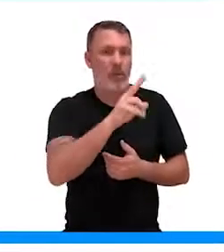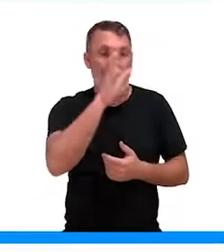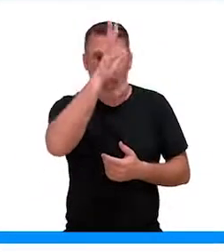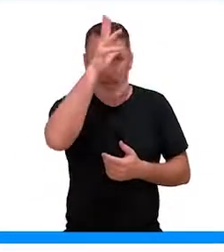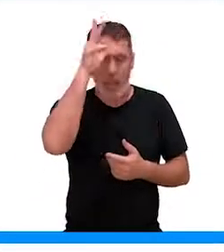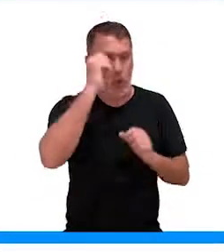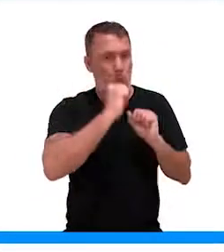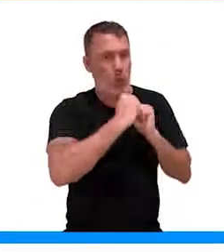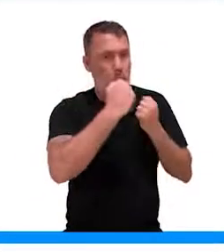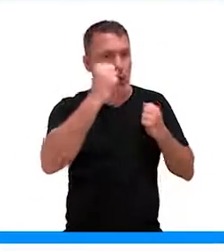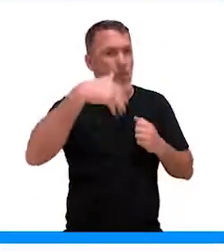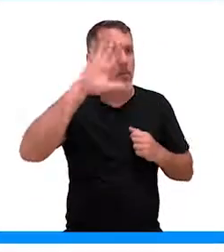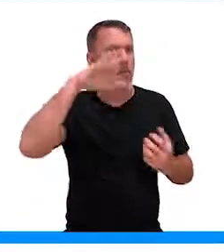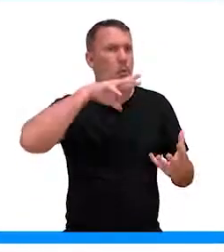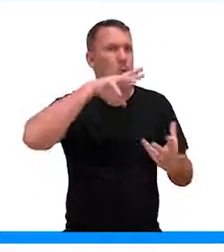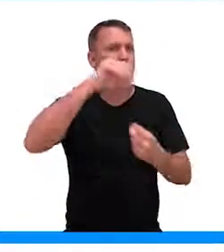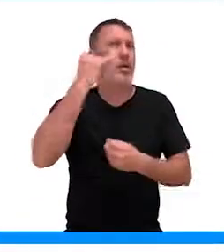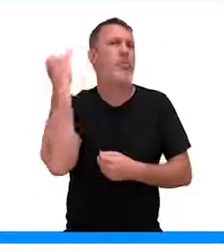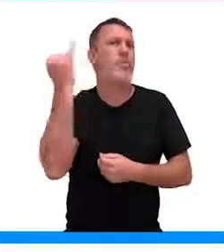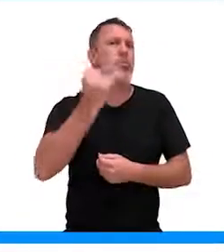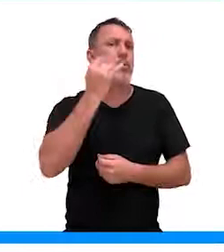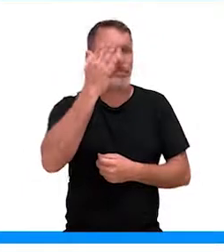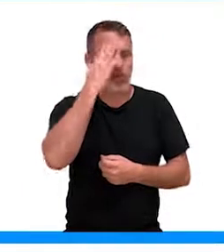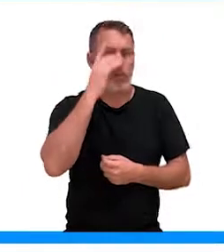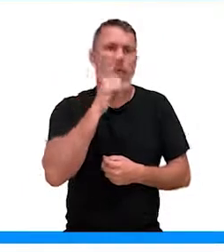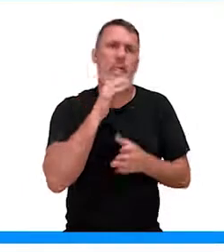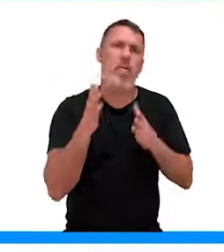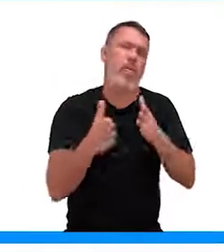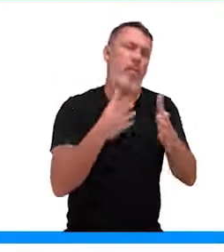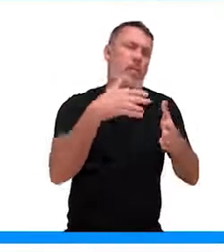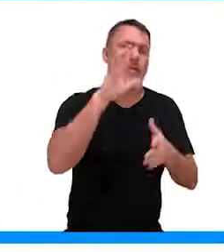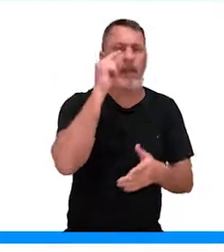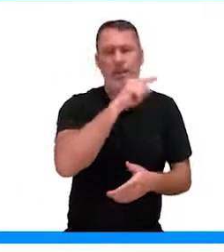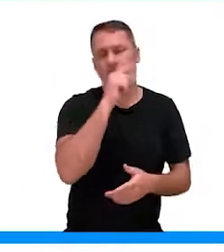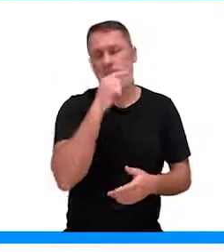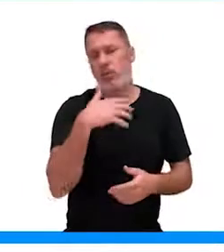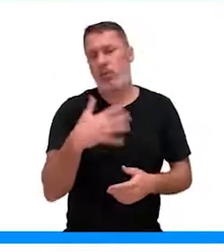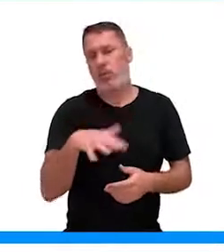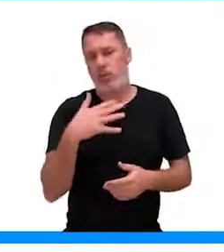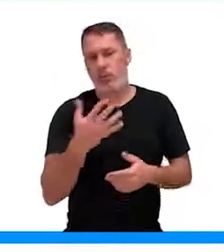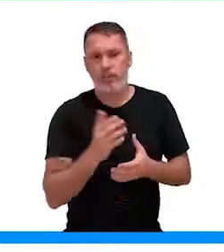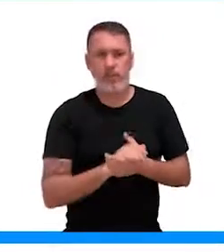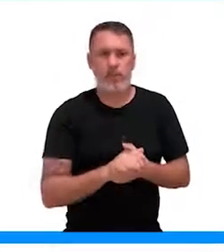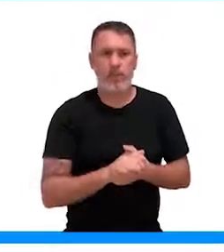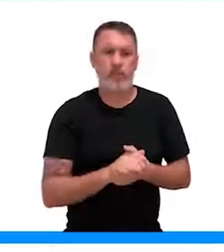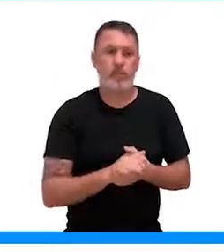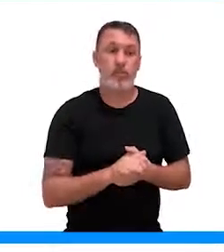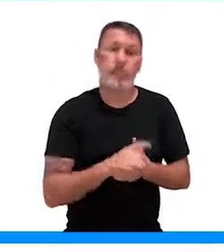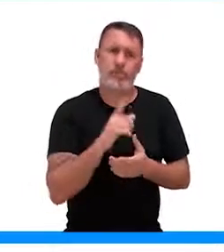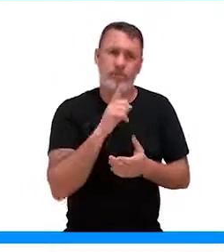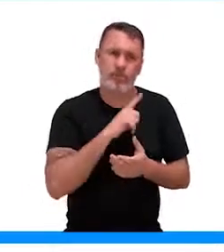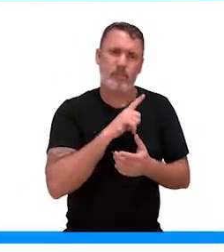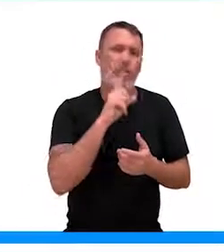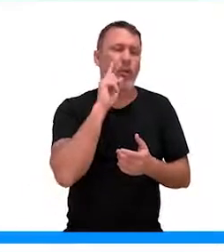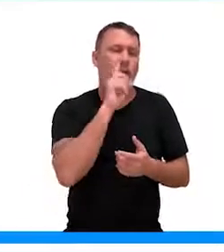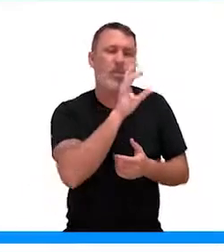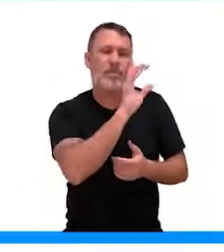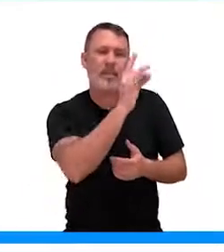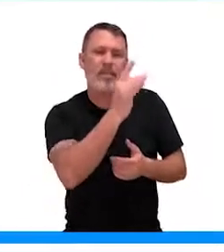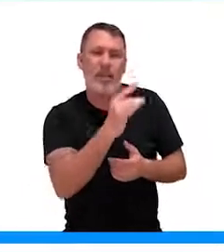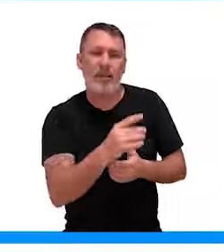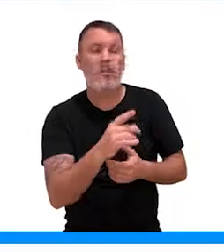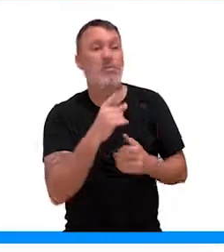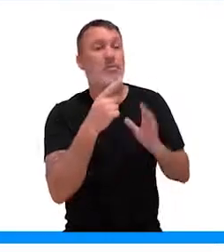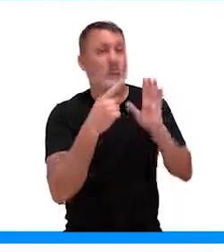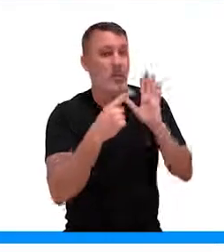é uma das maiores bacias do mundo, importantíssima para nós, um nível de vazão absurdo. Informações específicas de cada uma dessas, eu